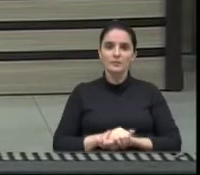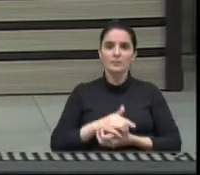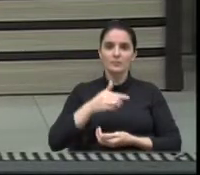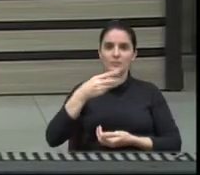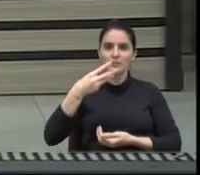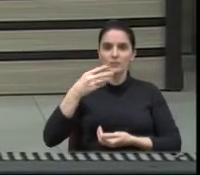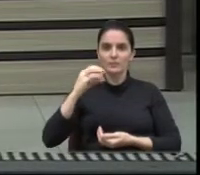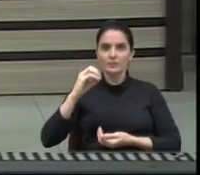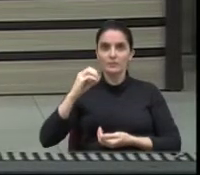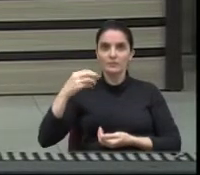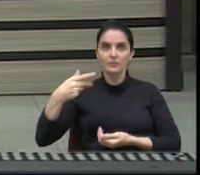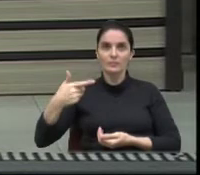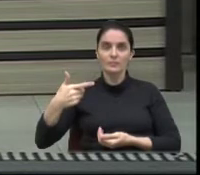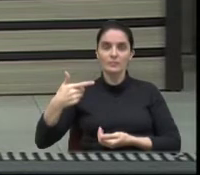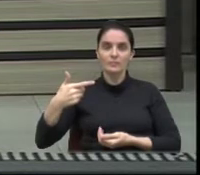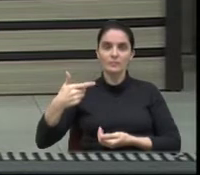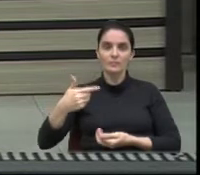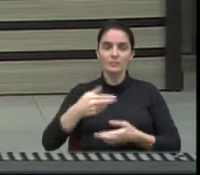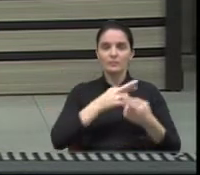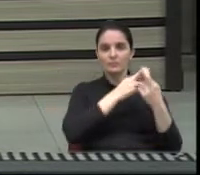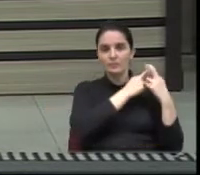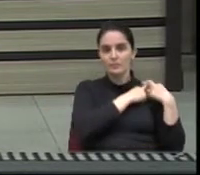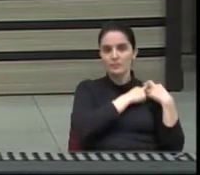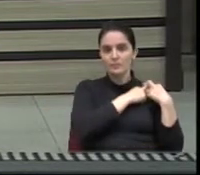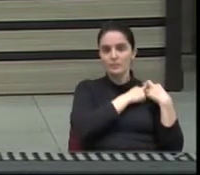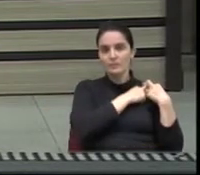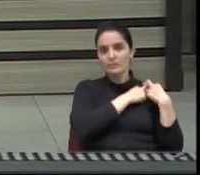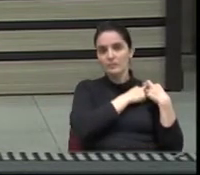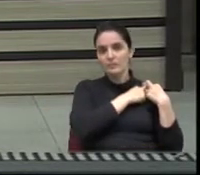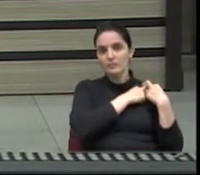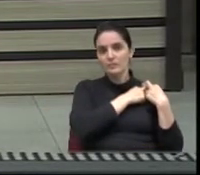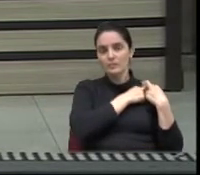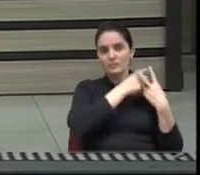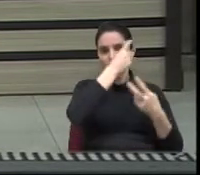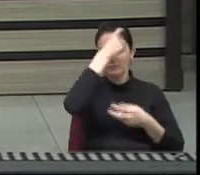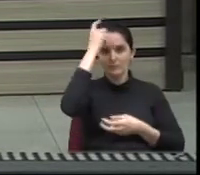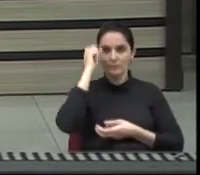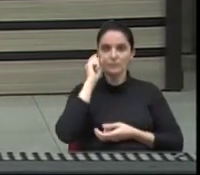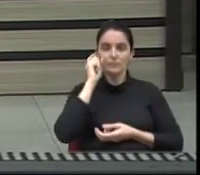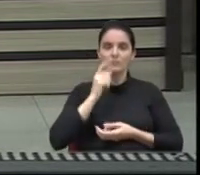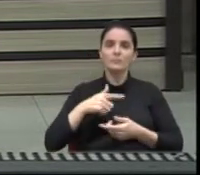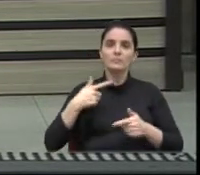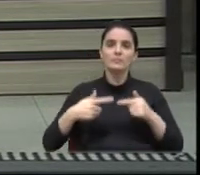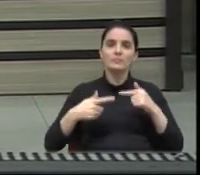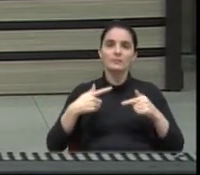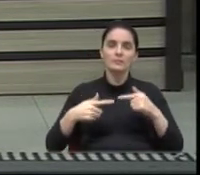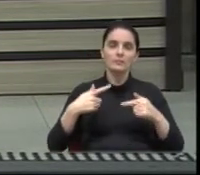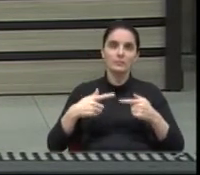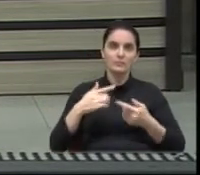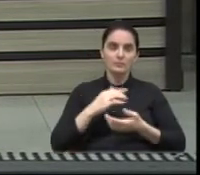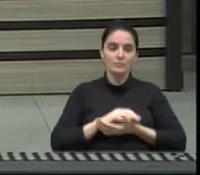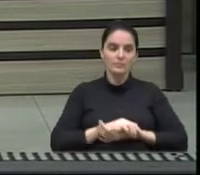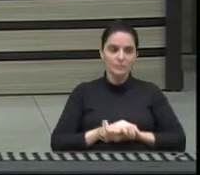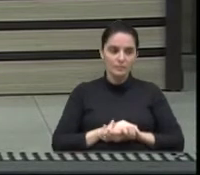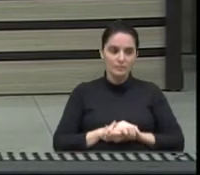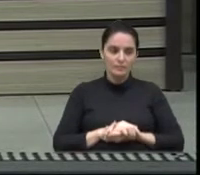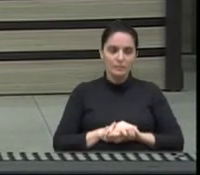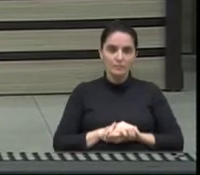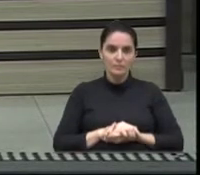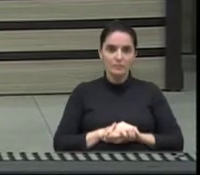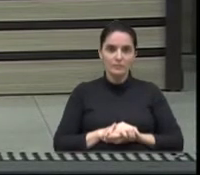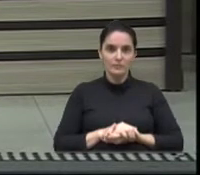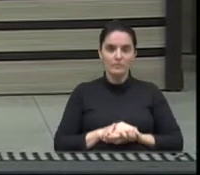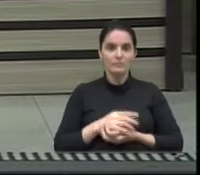Tadinho hoje. 302, Marco Xavier. Em discussão? Direito discutível. Com a palavra, vereador Marco